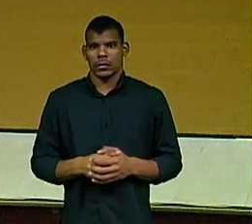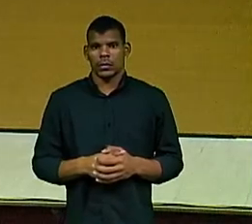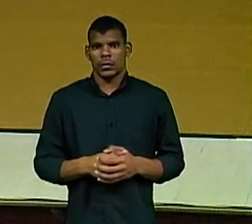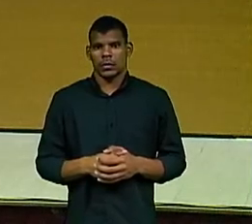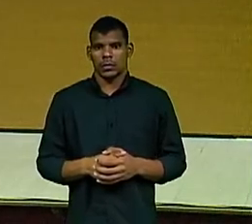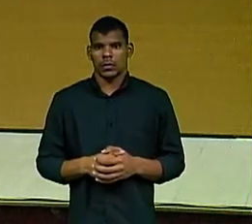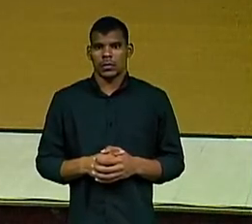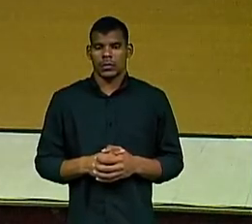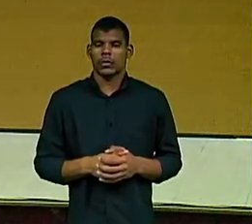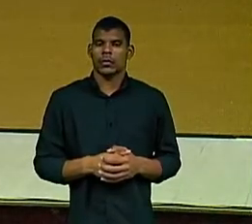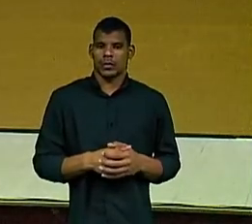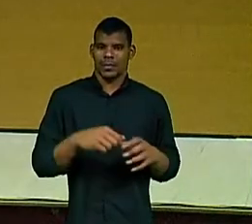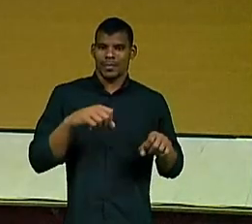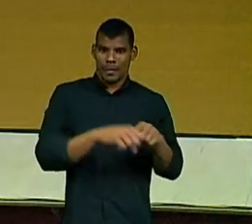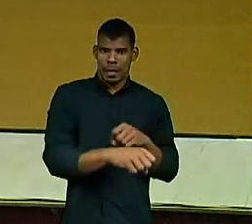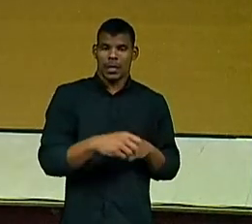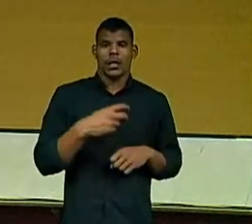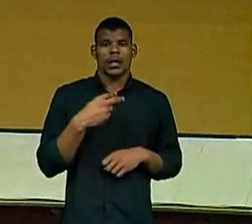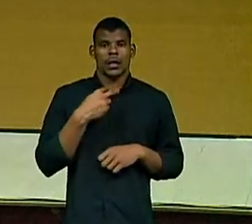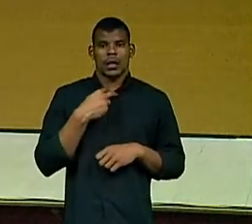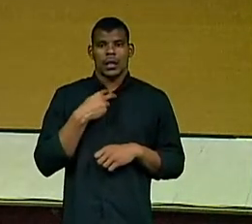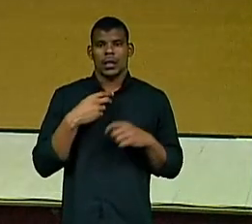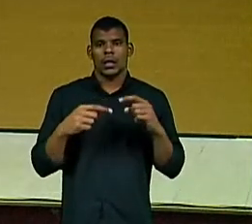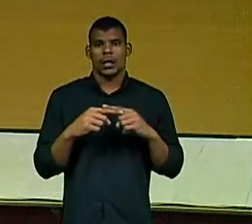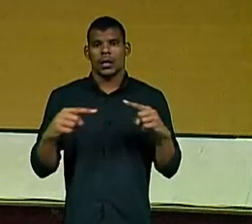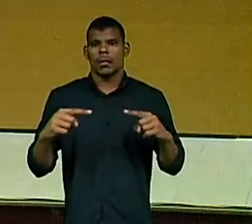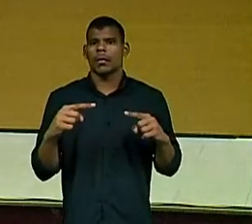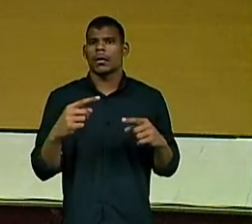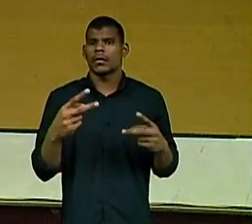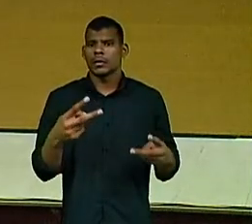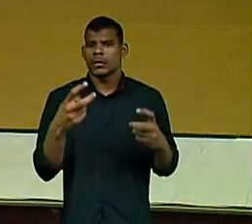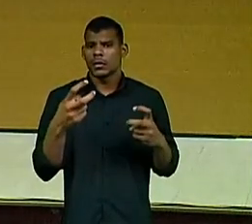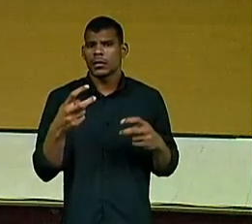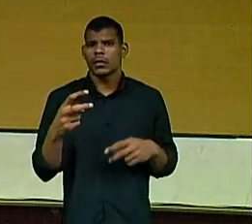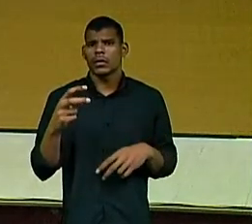mas se você perceber que o rato parou para ti